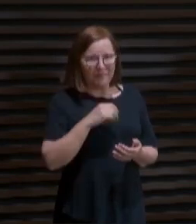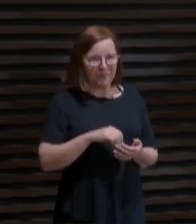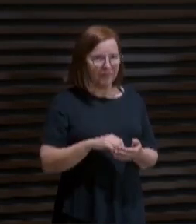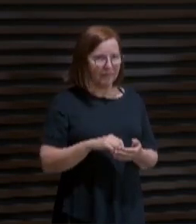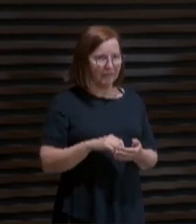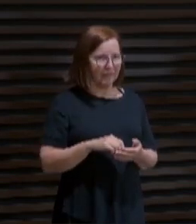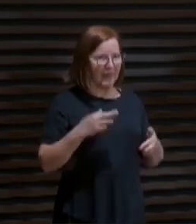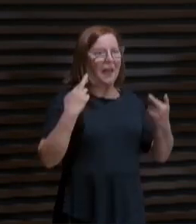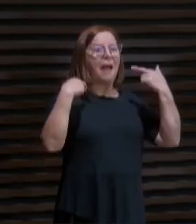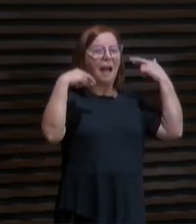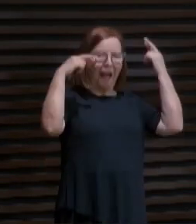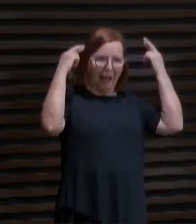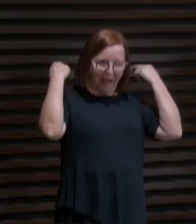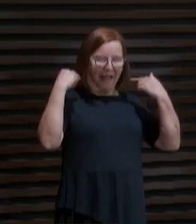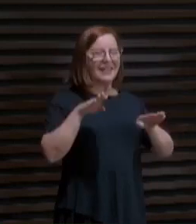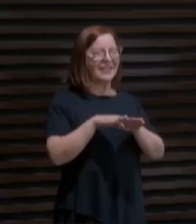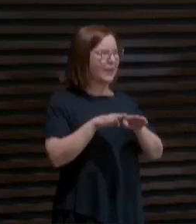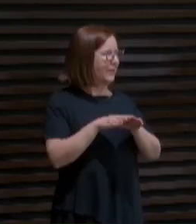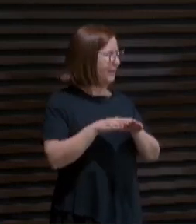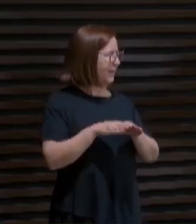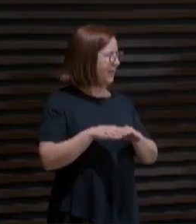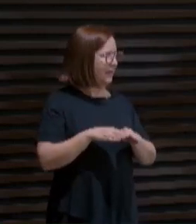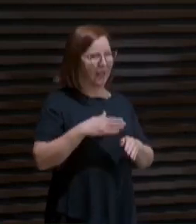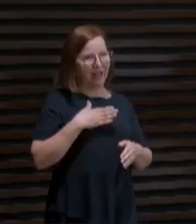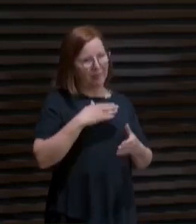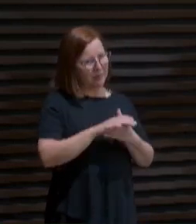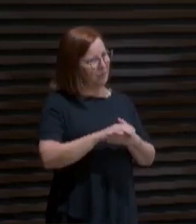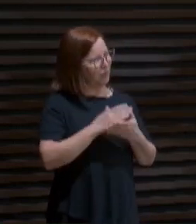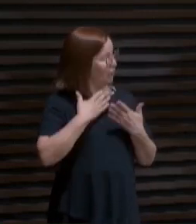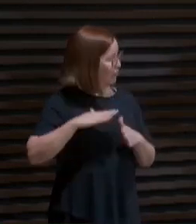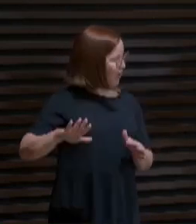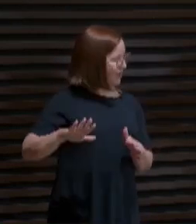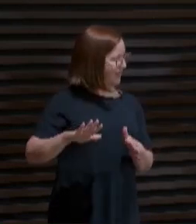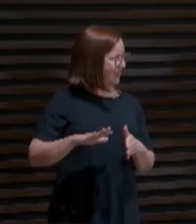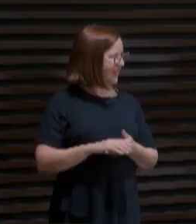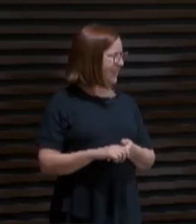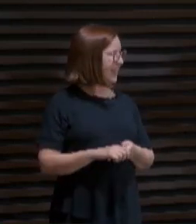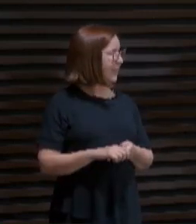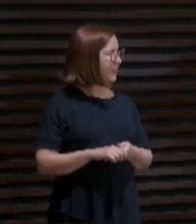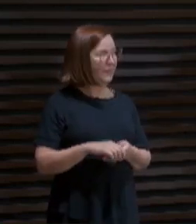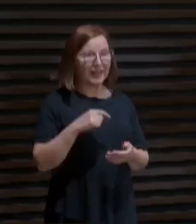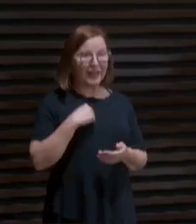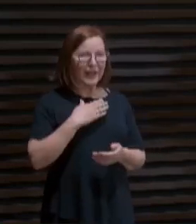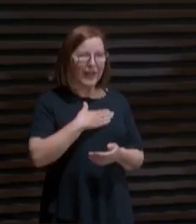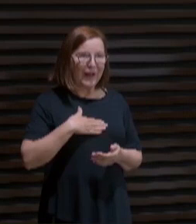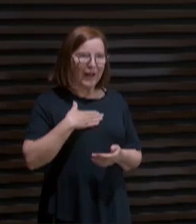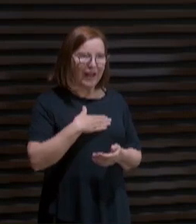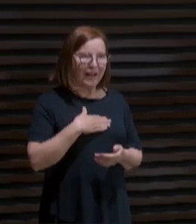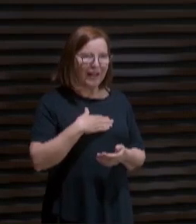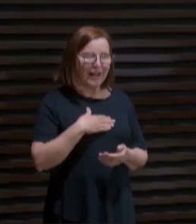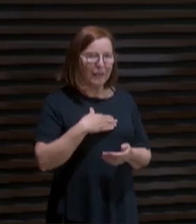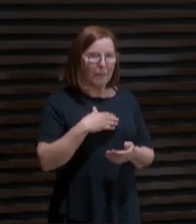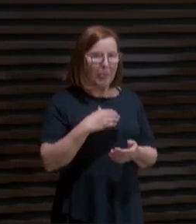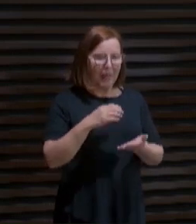Carneiro também. Mas minha mulher não gosta de carneiro. Então eu tenho que respeitar. Eu gosto de